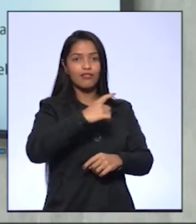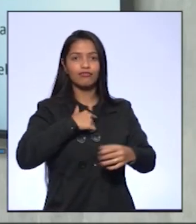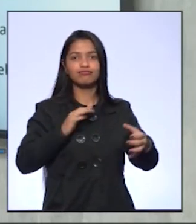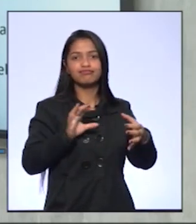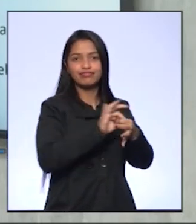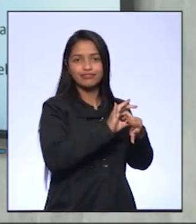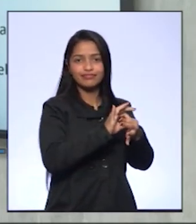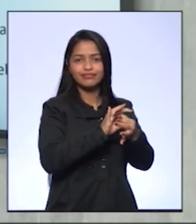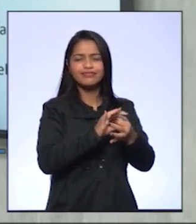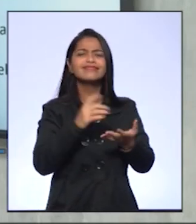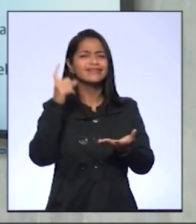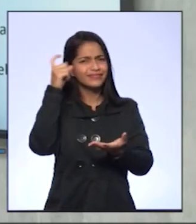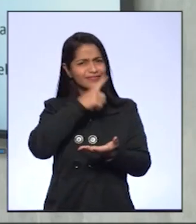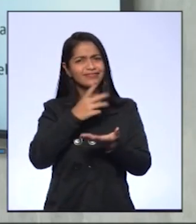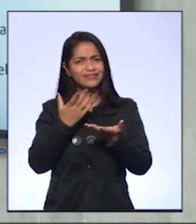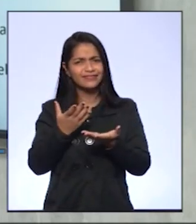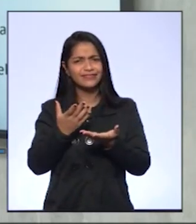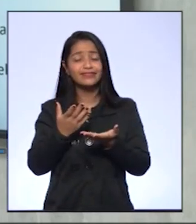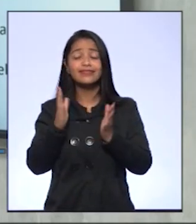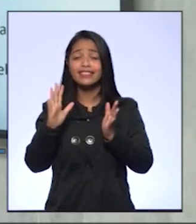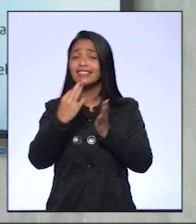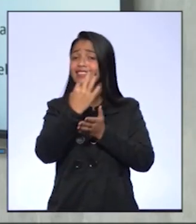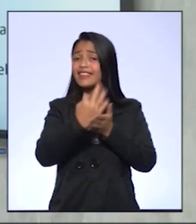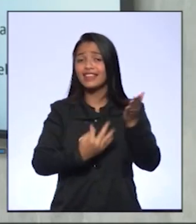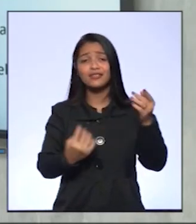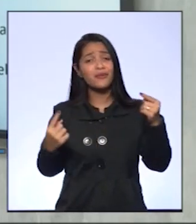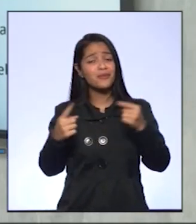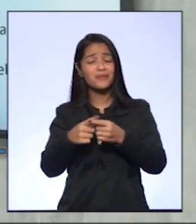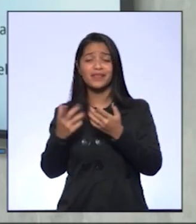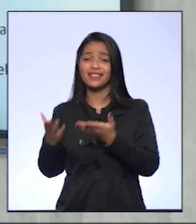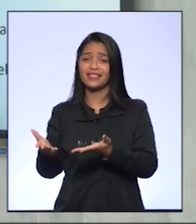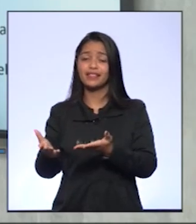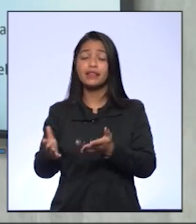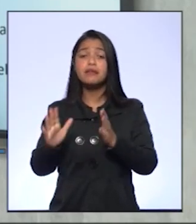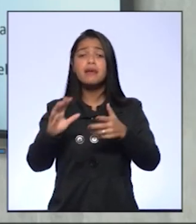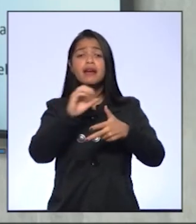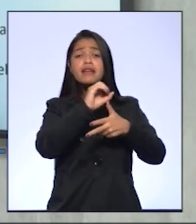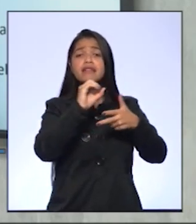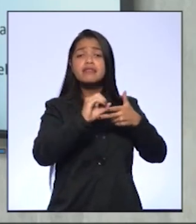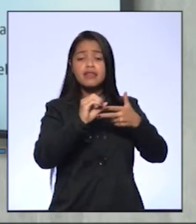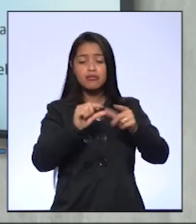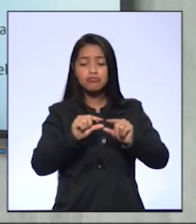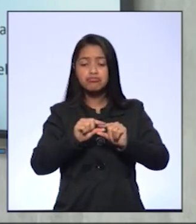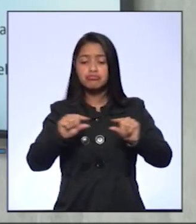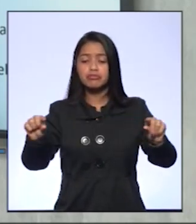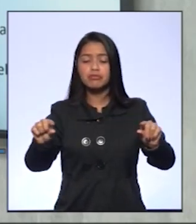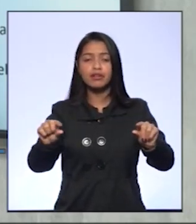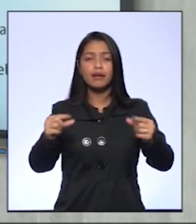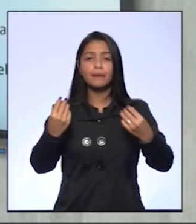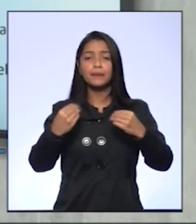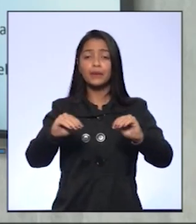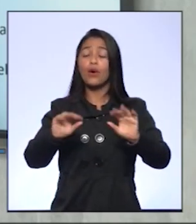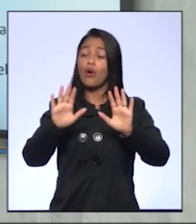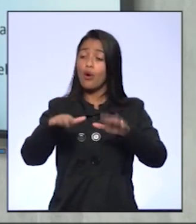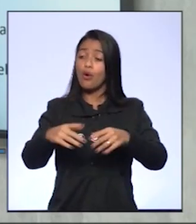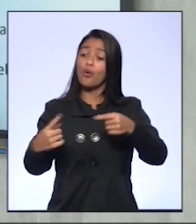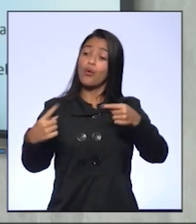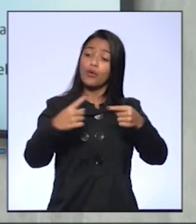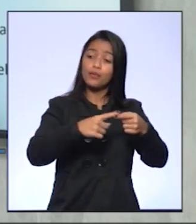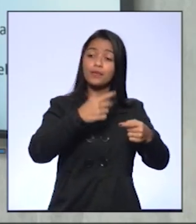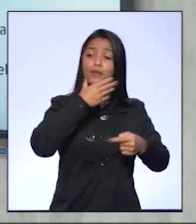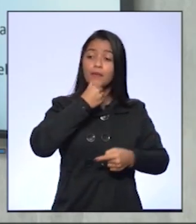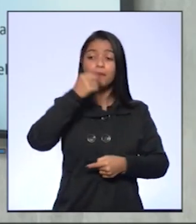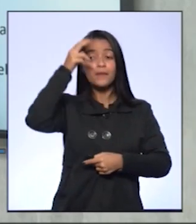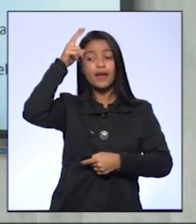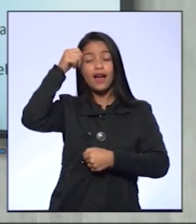né? Gente, o que o texto está falando é do monasticismo guerreiro. Só que por que o Enem não escreve assim, ele está falando dos cavaleiros templários que se